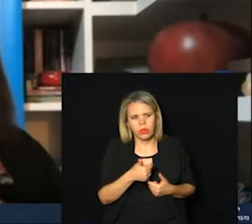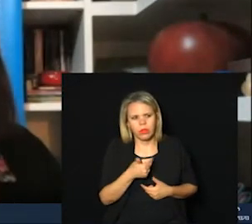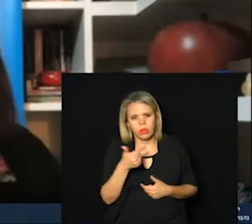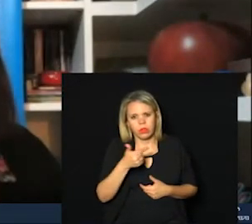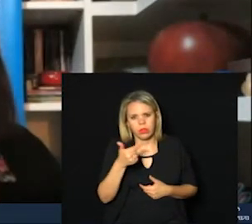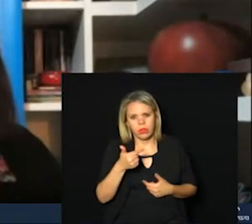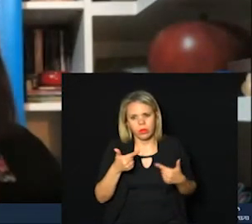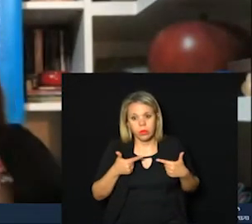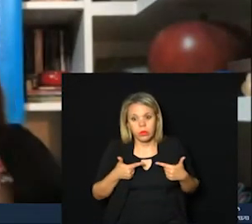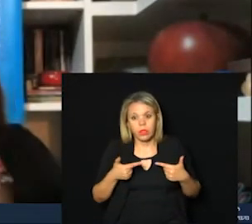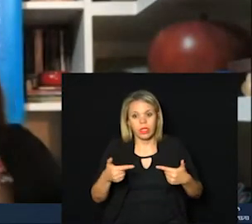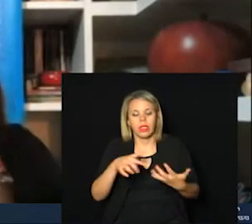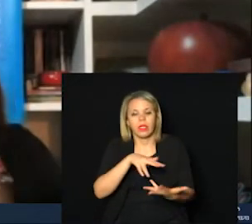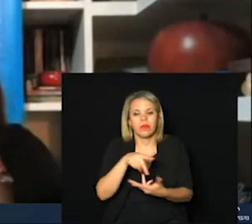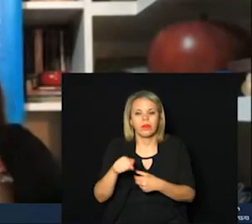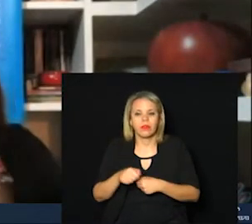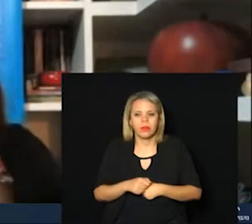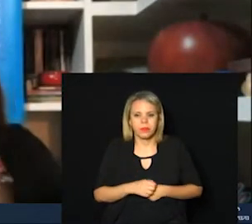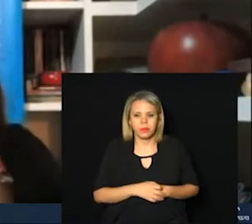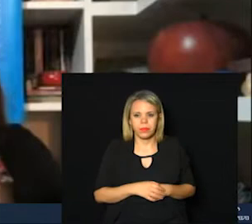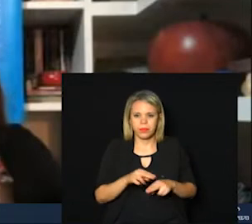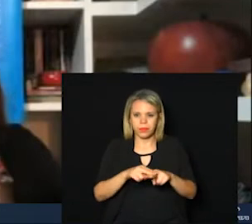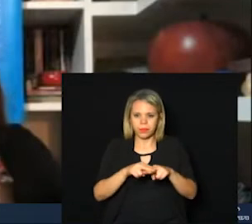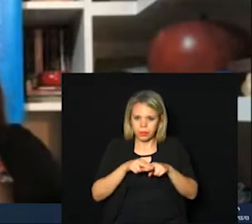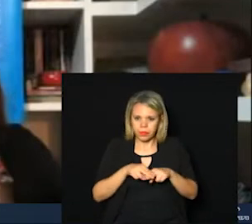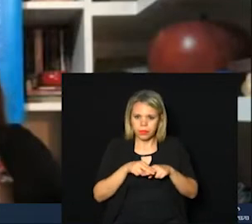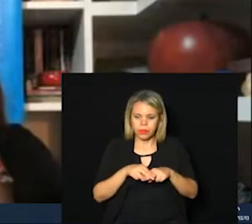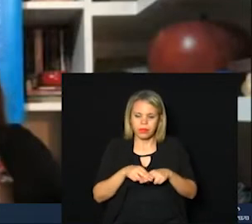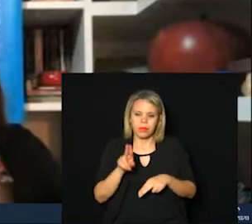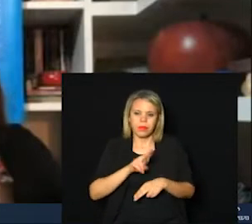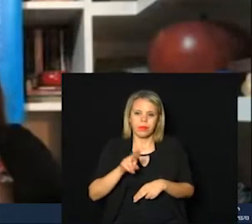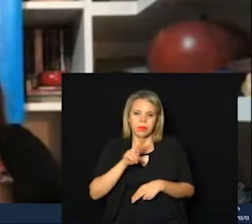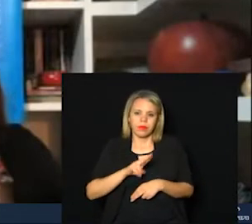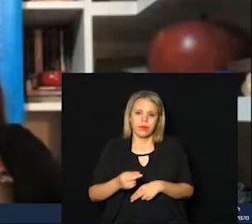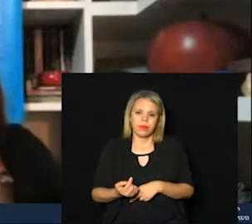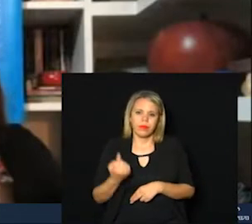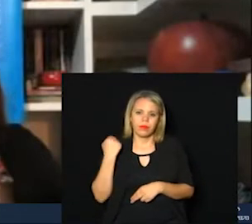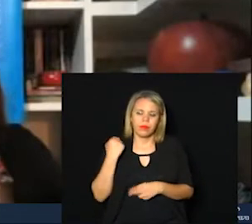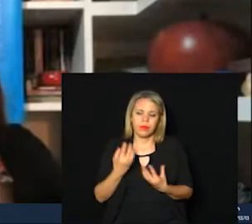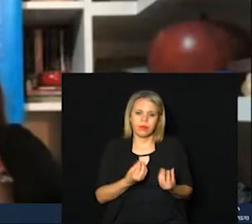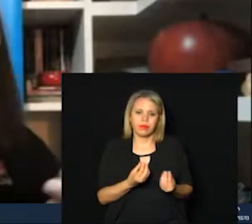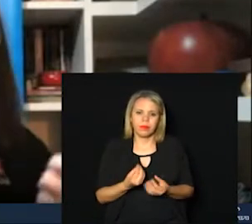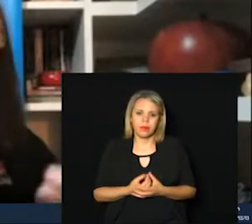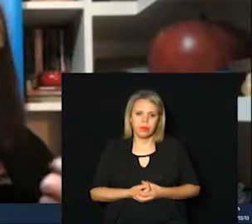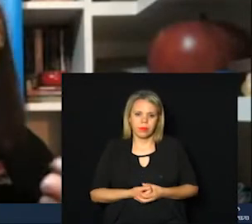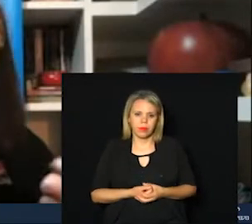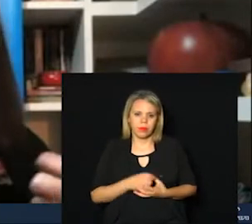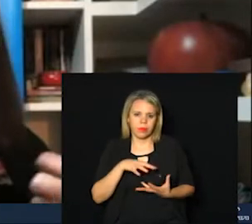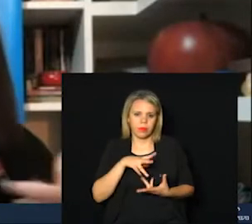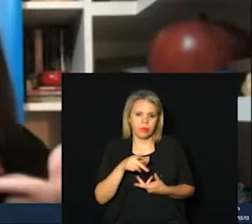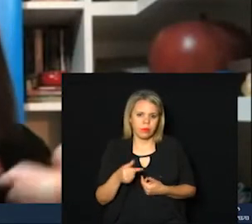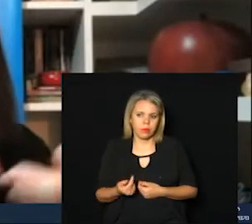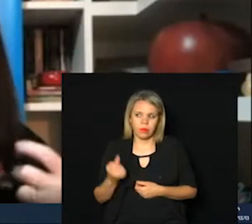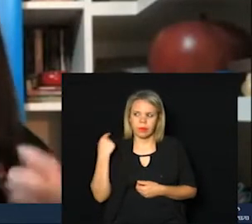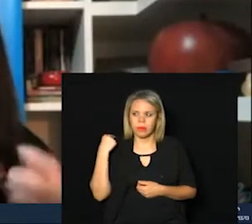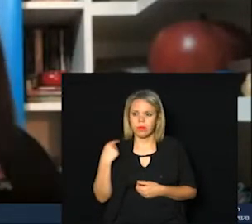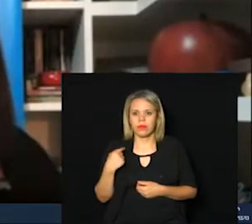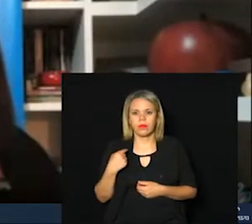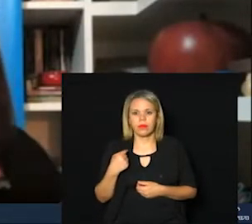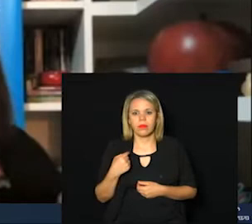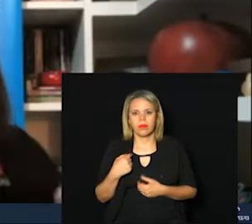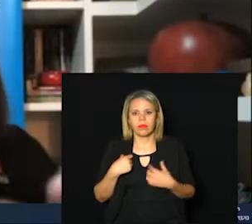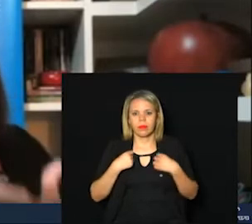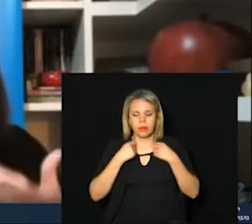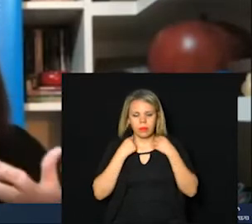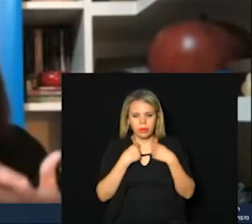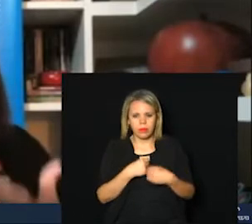Mundial. E, por isso, ela se ocupava muito de um mundo que estava praticamente em